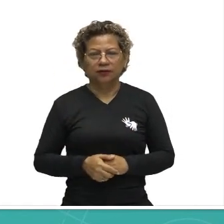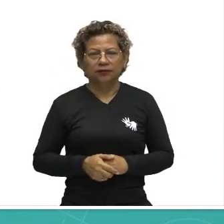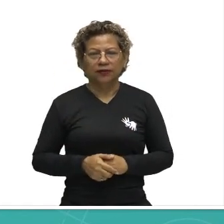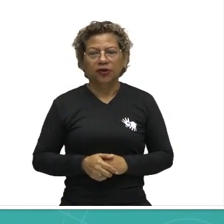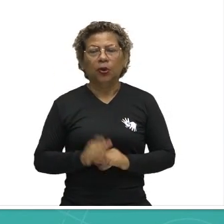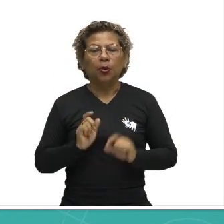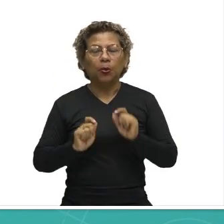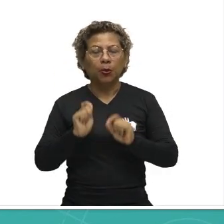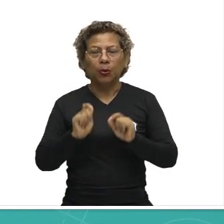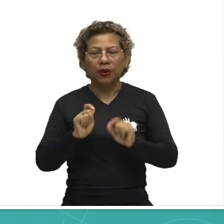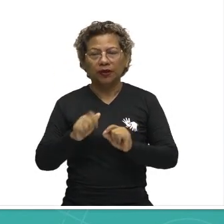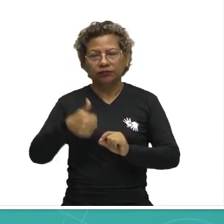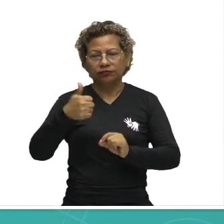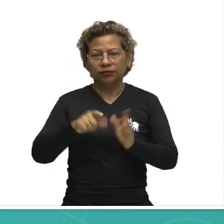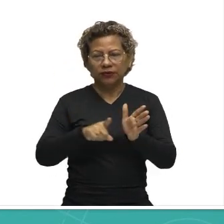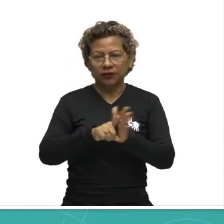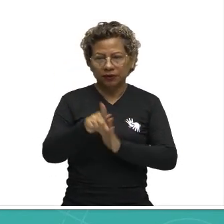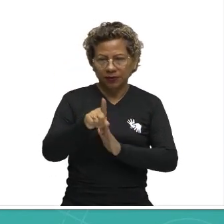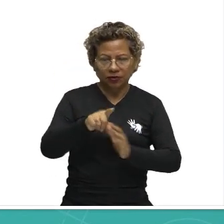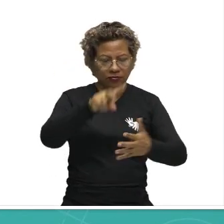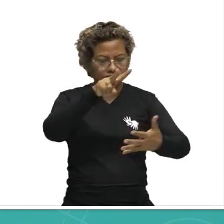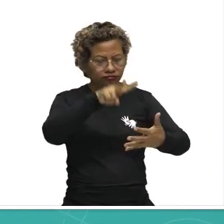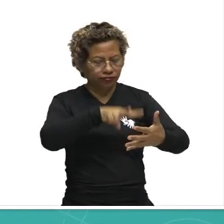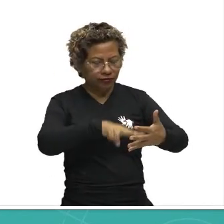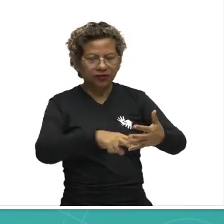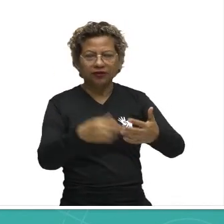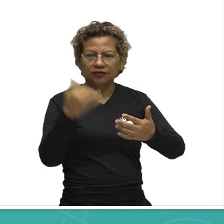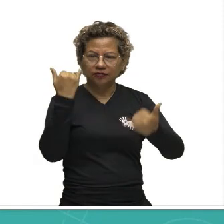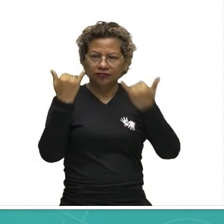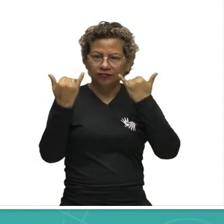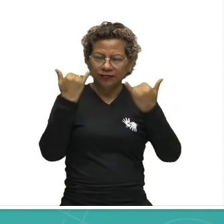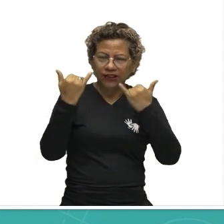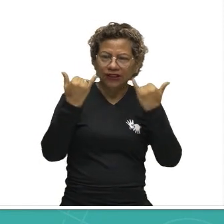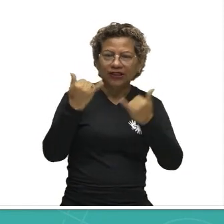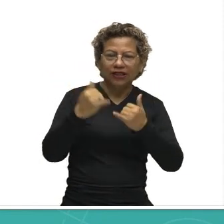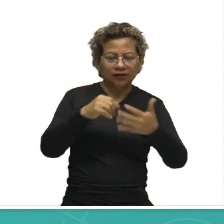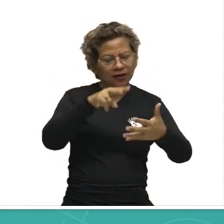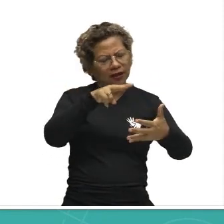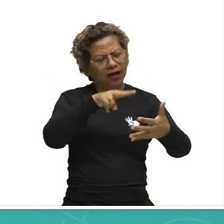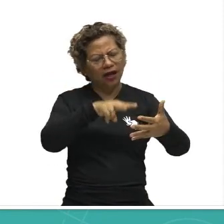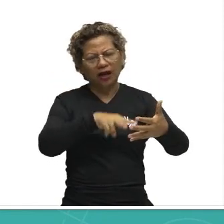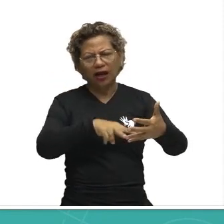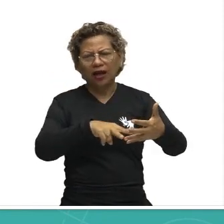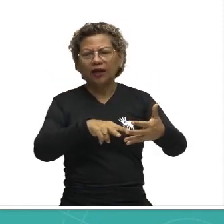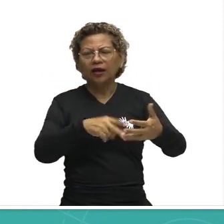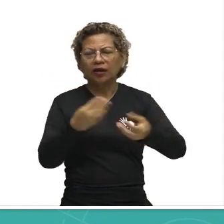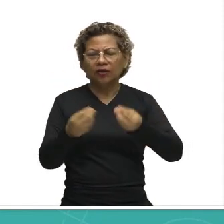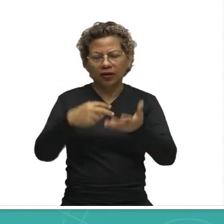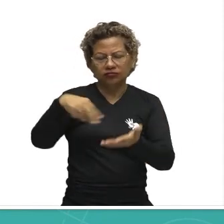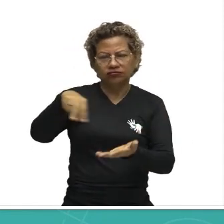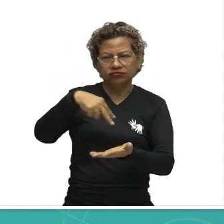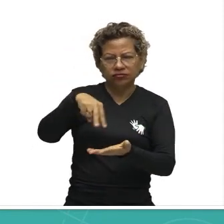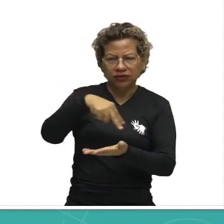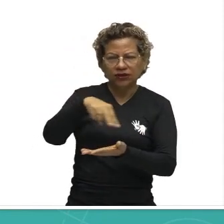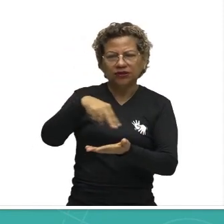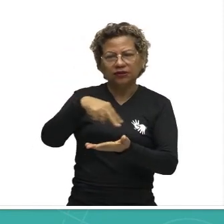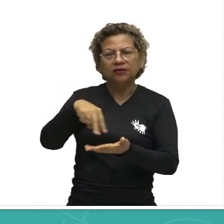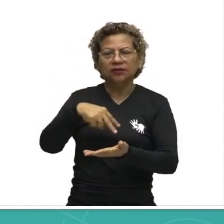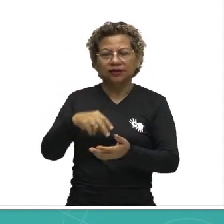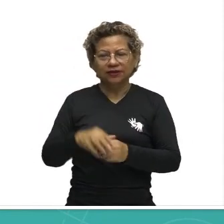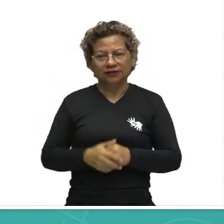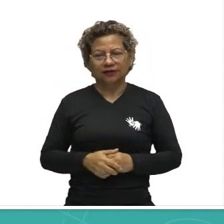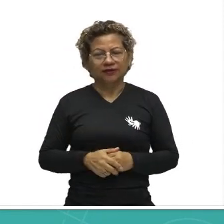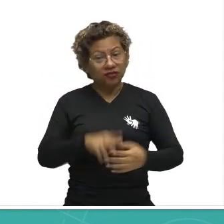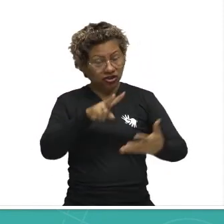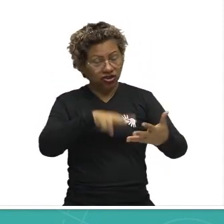quê? Vamos ver? Pedia que primeiramente a dança do ventre ocorria, né, somente nos templos, mas depois passou a ser comum em festividades,